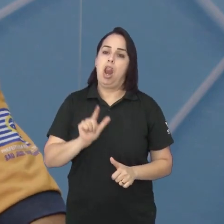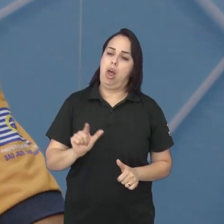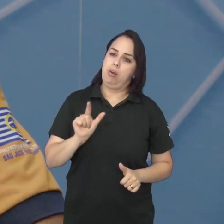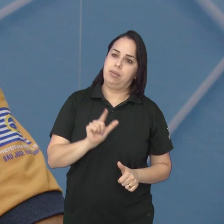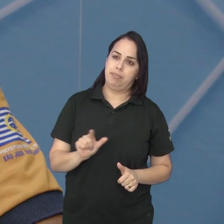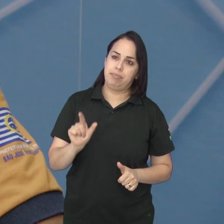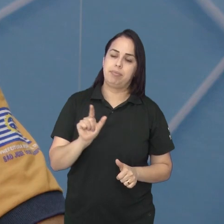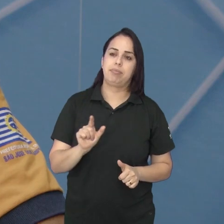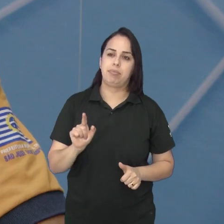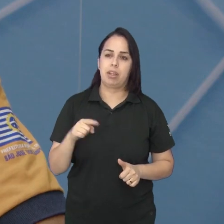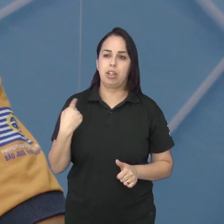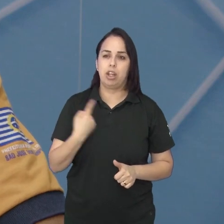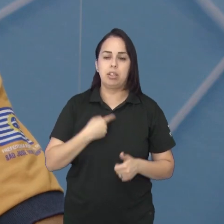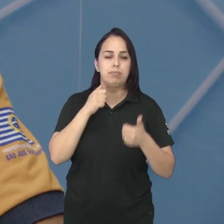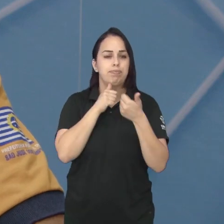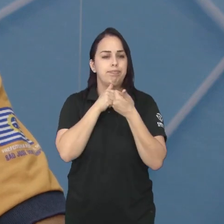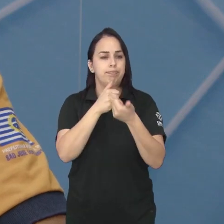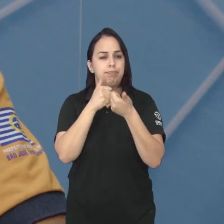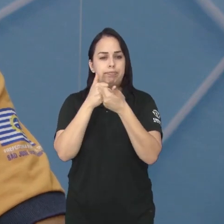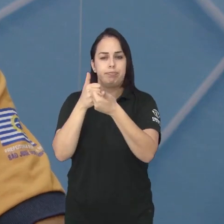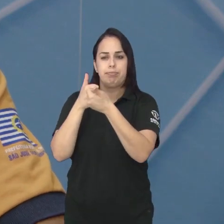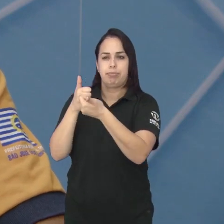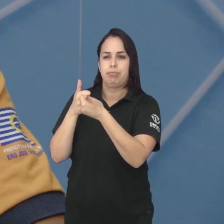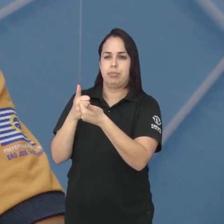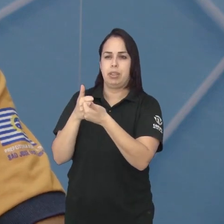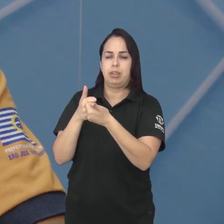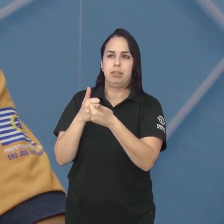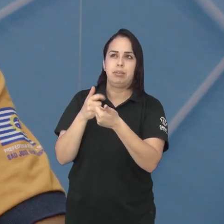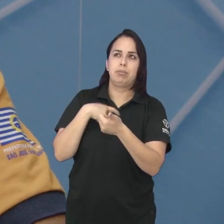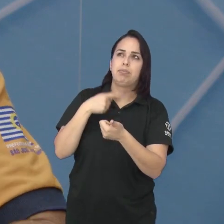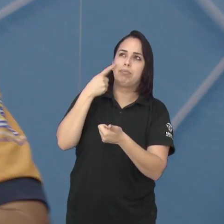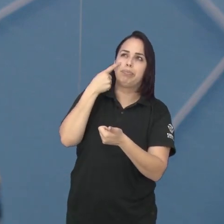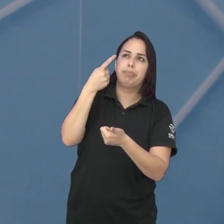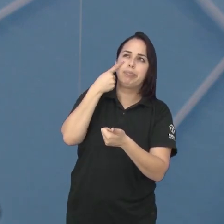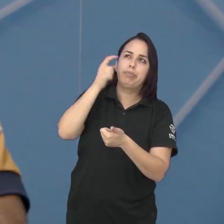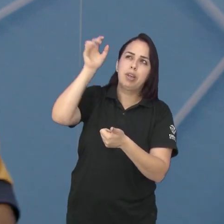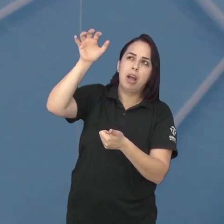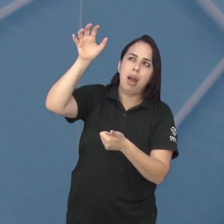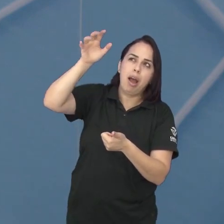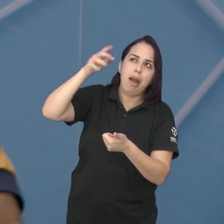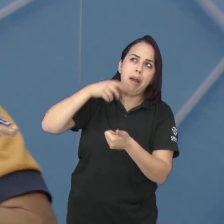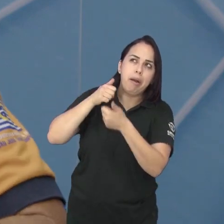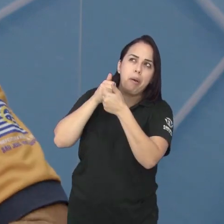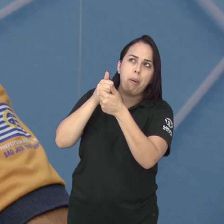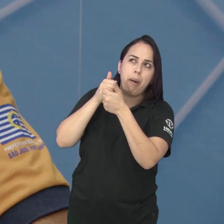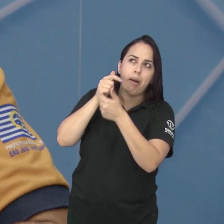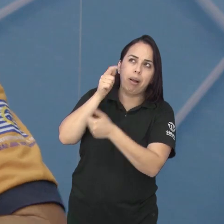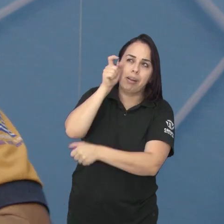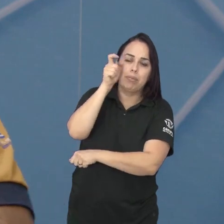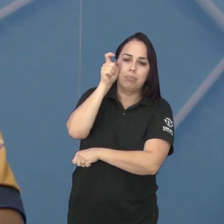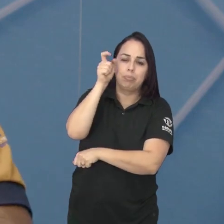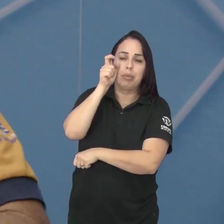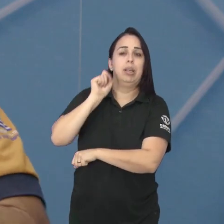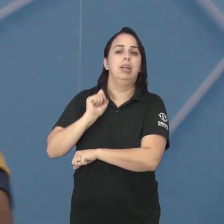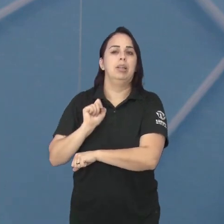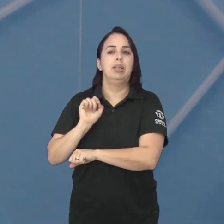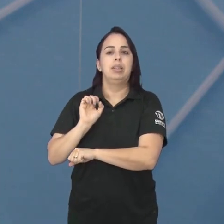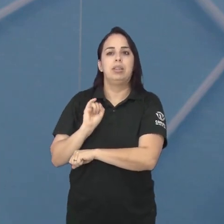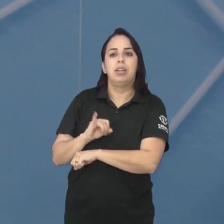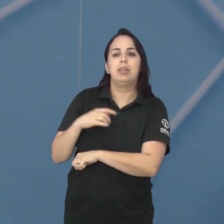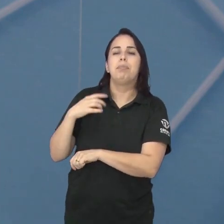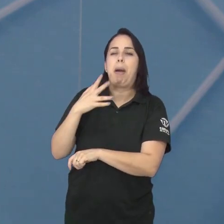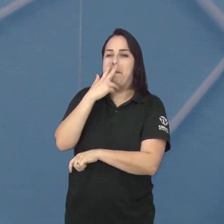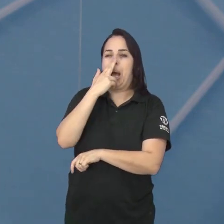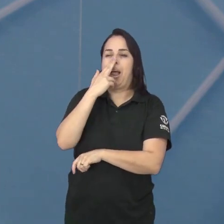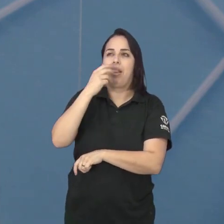lógico que também a gente acompanha os sinais, né, todo escorregamento ele começa